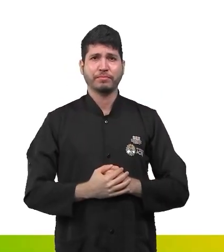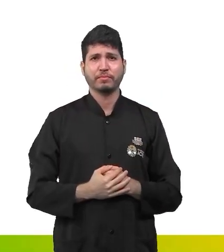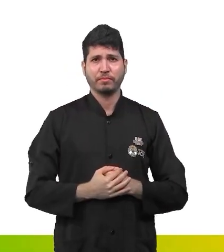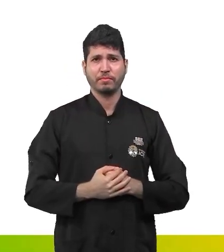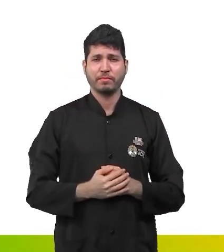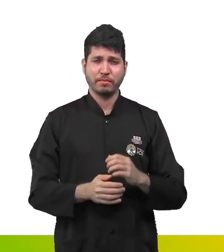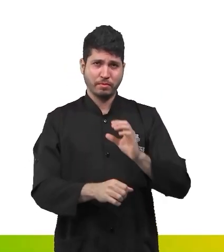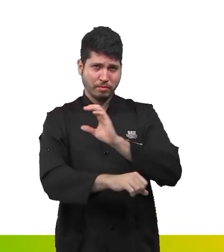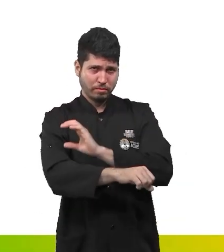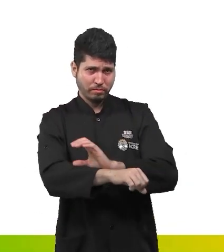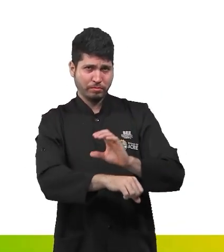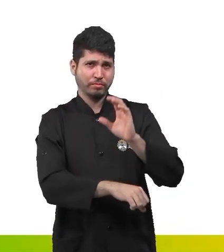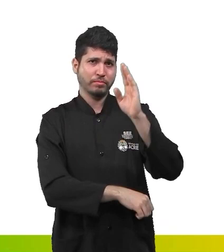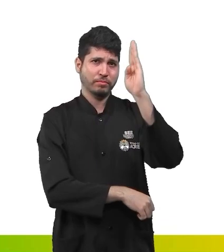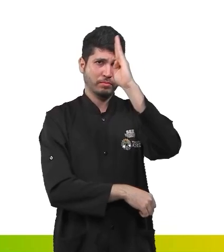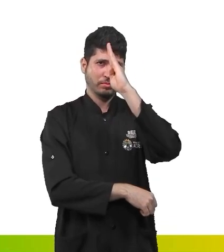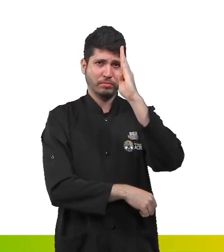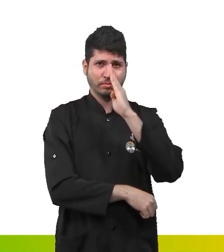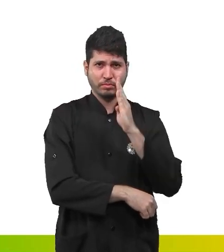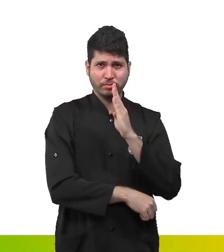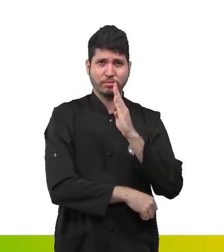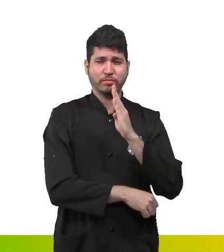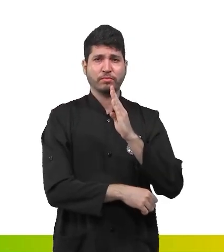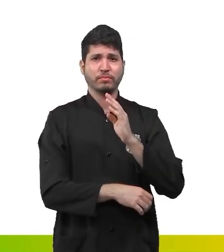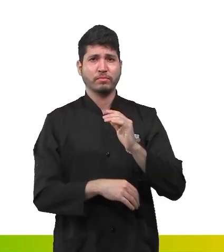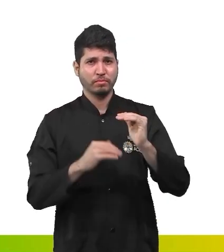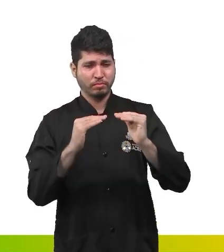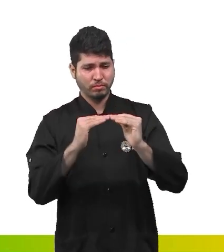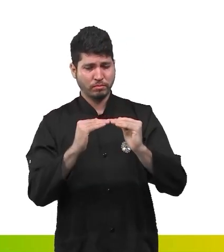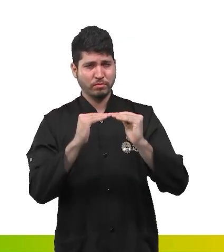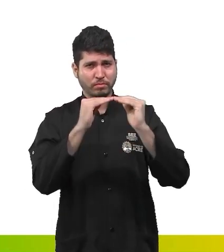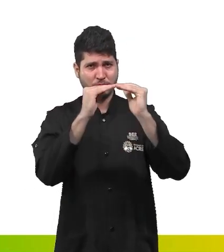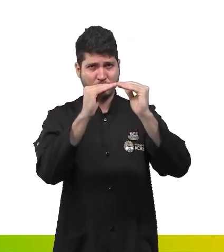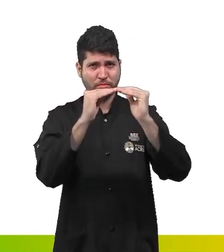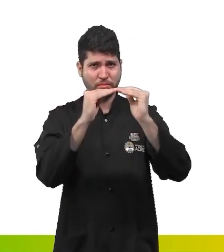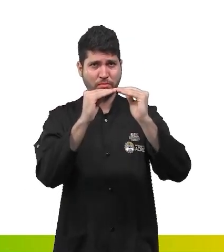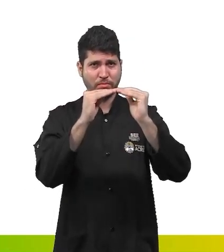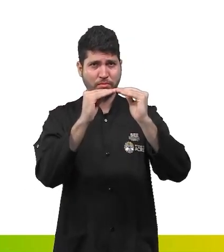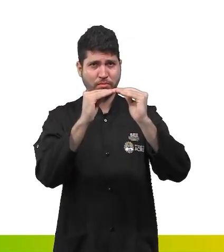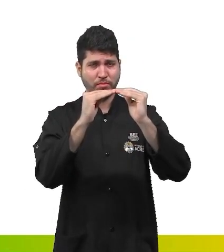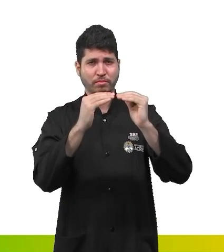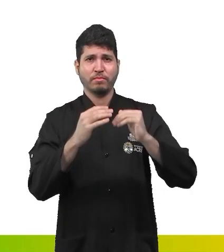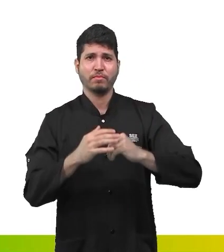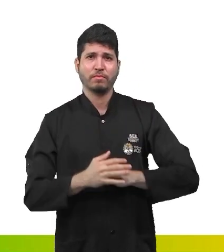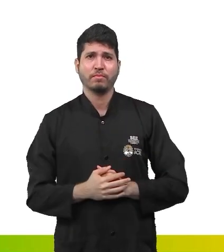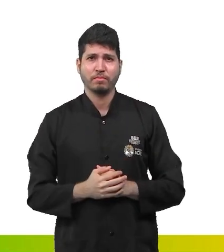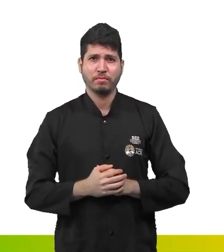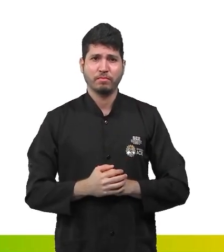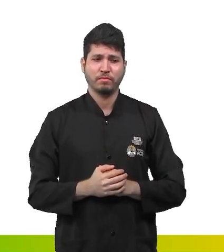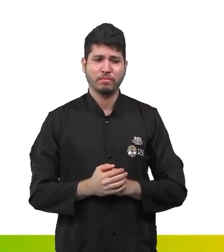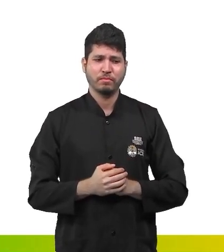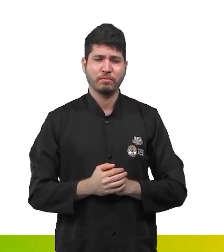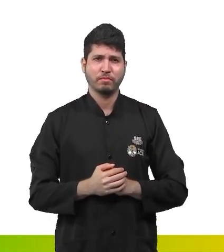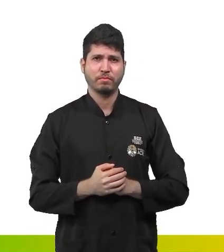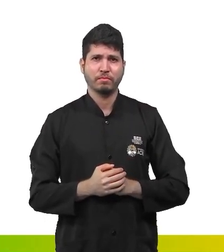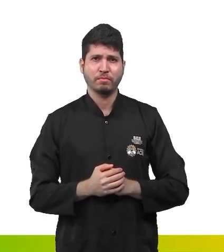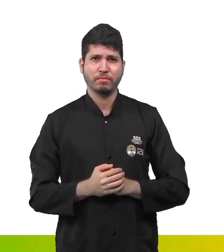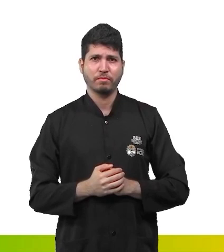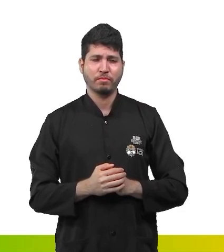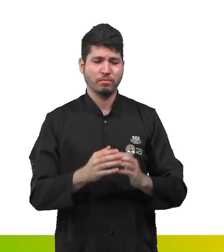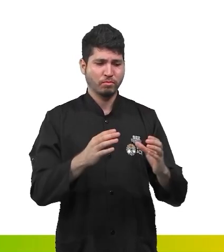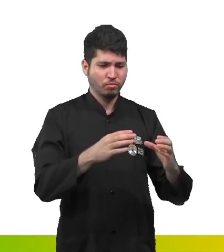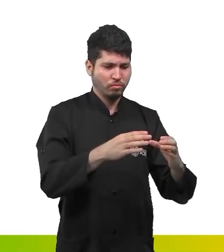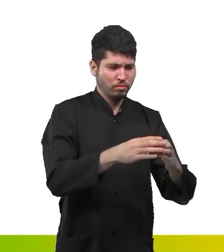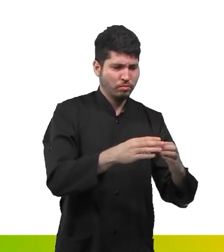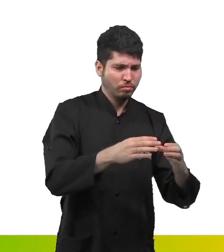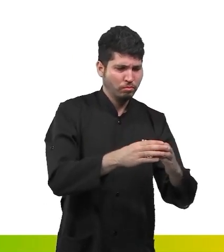A cultura brasileira é homogênea, tendo sido definida exclusivamente